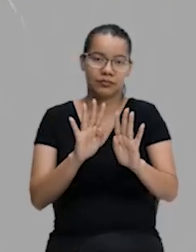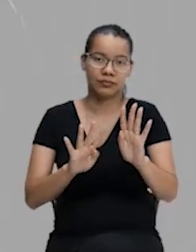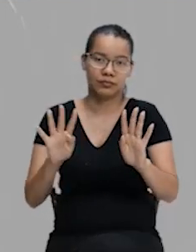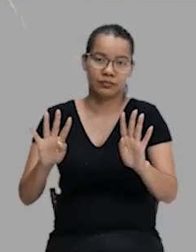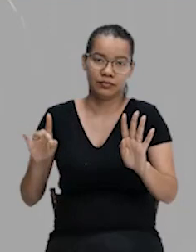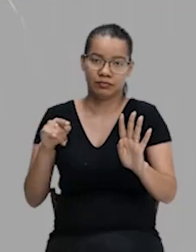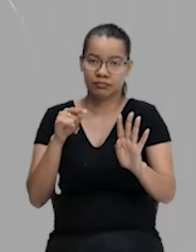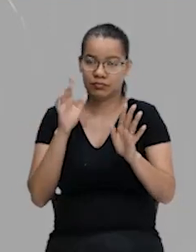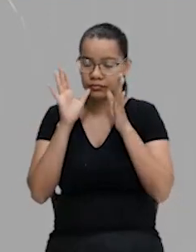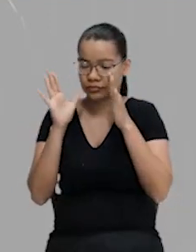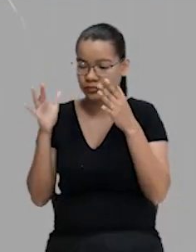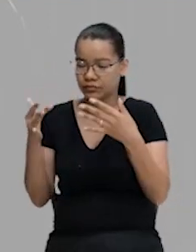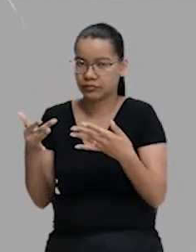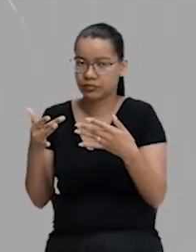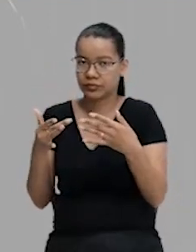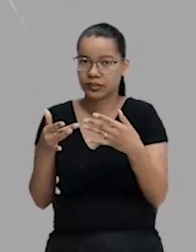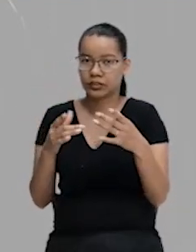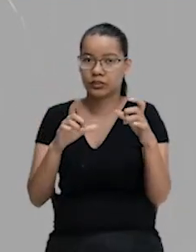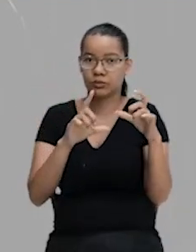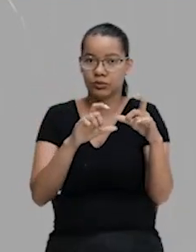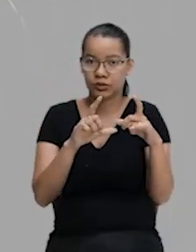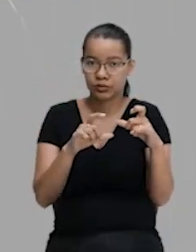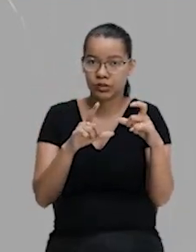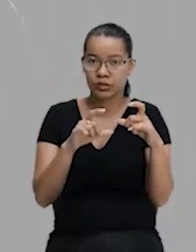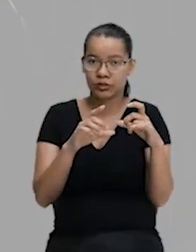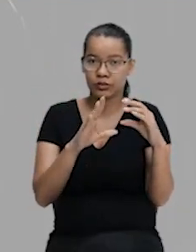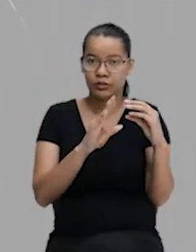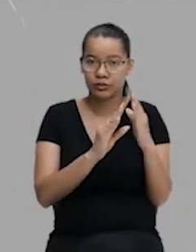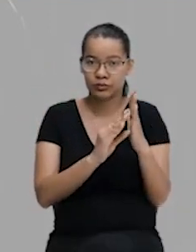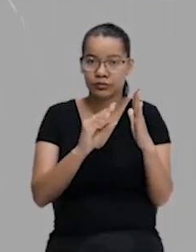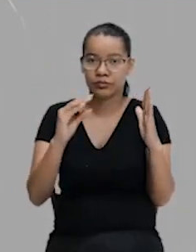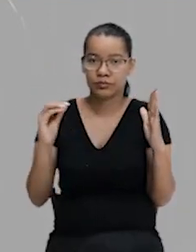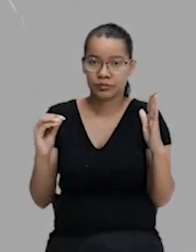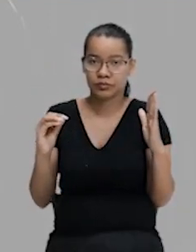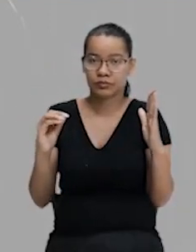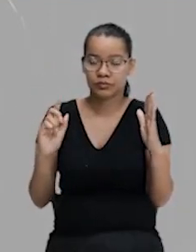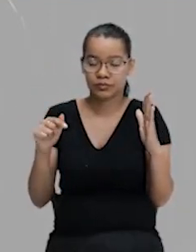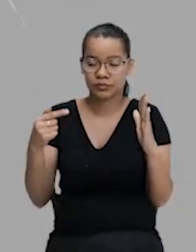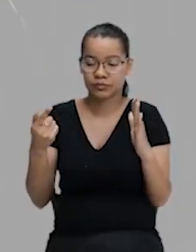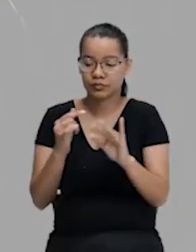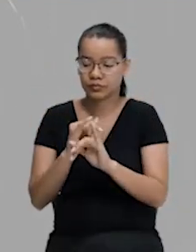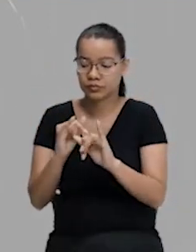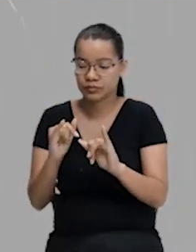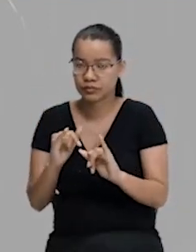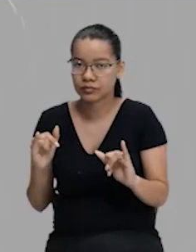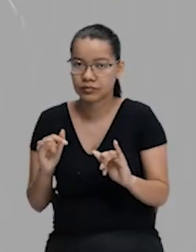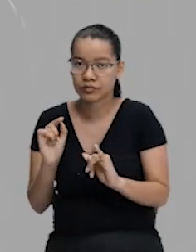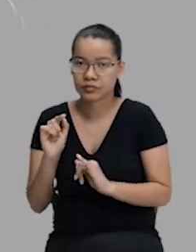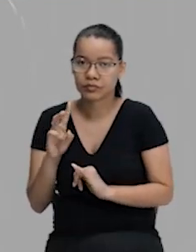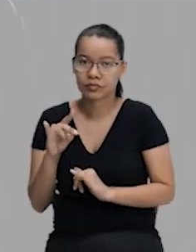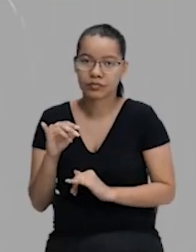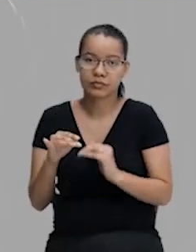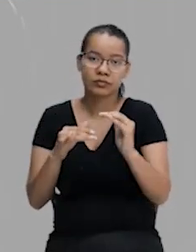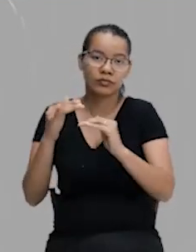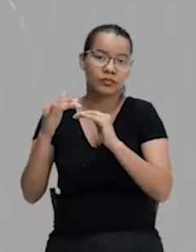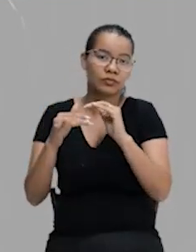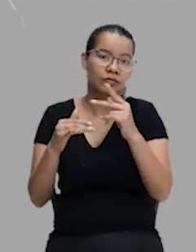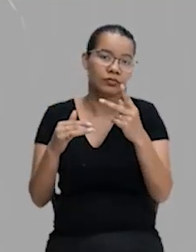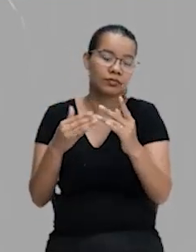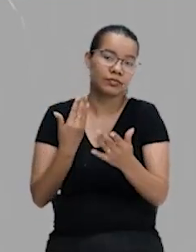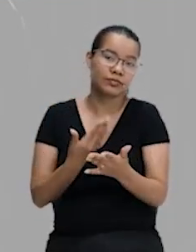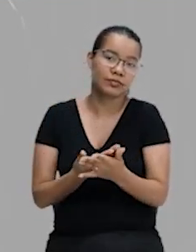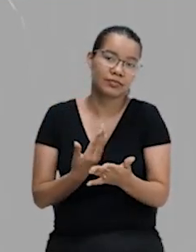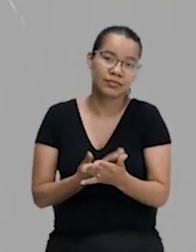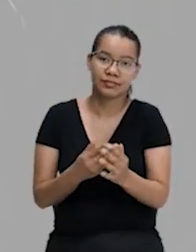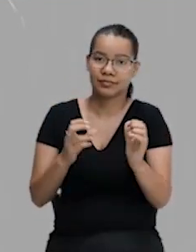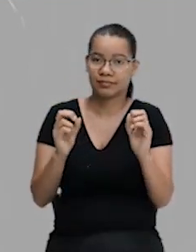chamar a sua atenção, printa a tela, passa essas informações para o seu caderno e aí você vai desenvolver os seus estudos. Show de